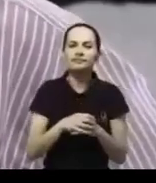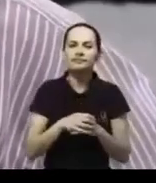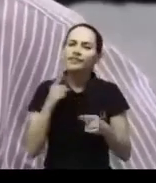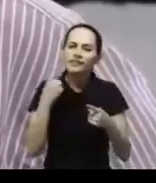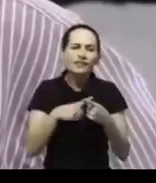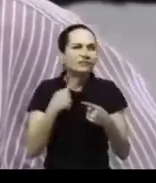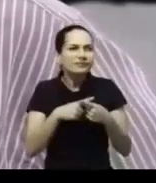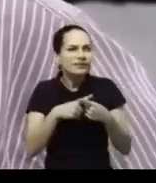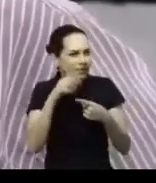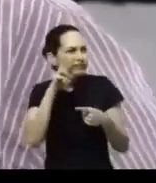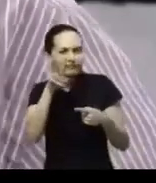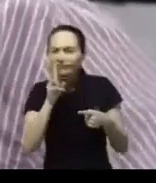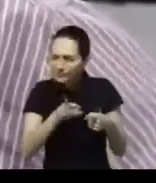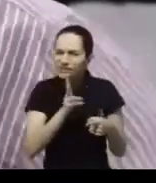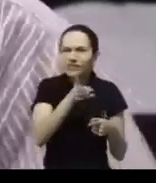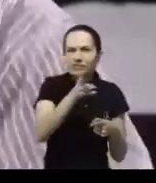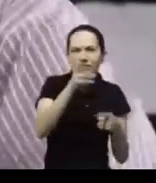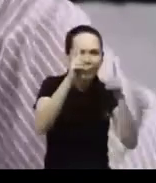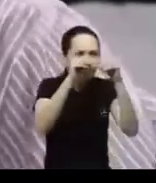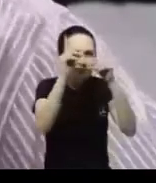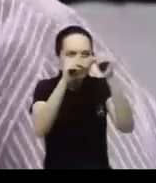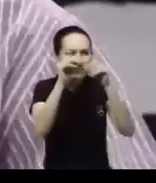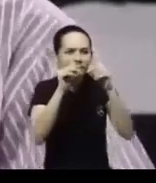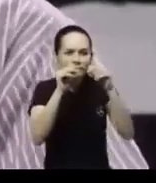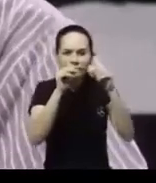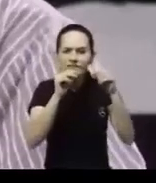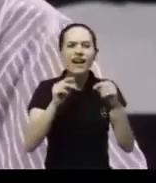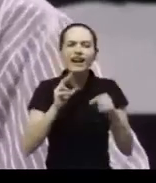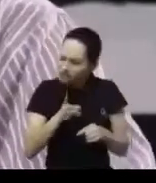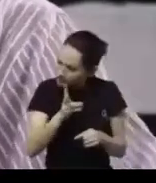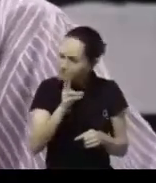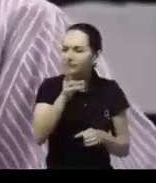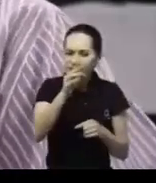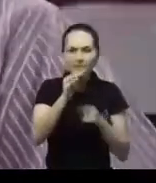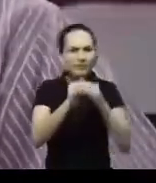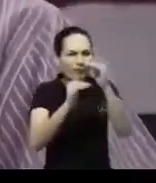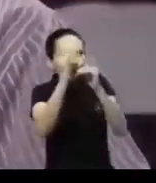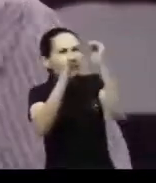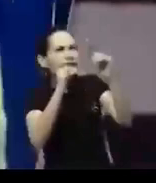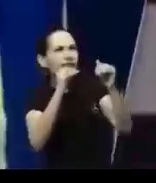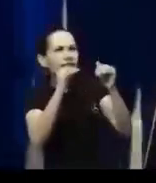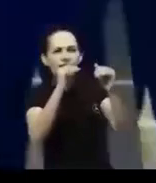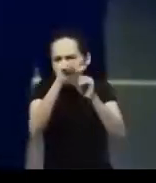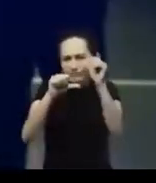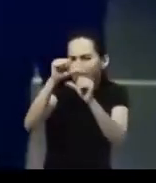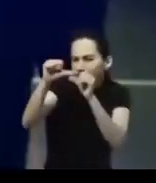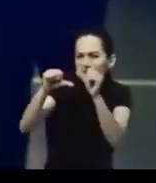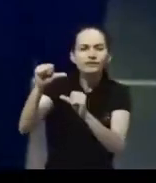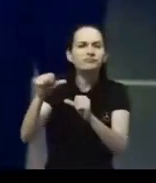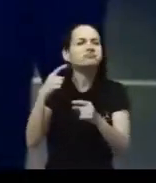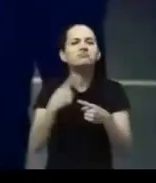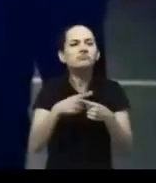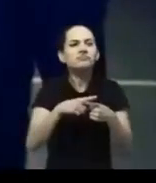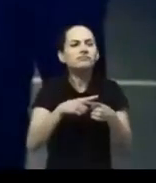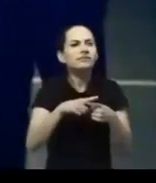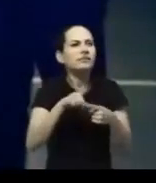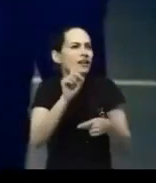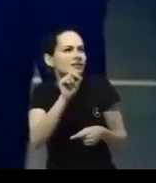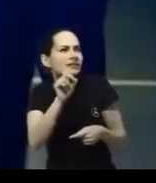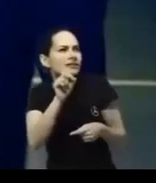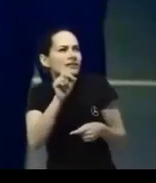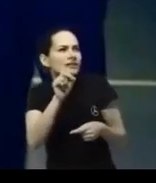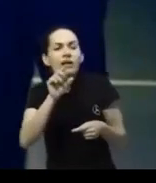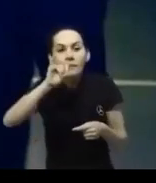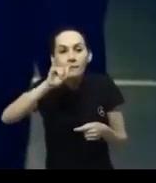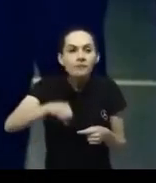a gente sempre via que a Mercedes vivia em constante evolução. E falei, por que não participar desse processo